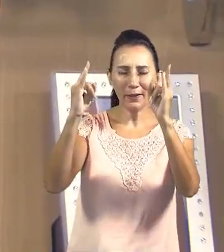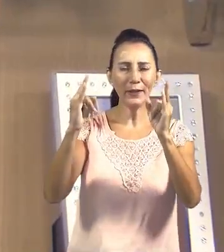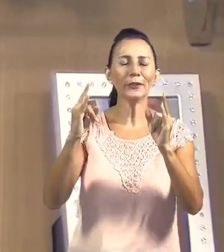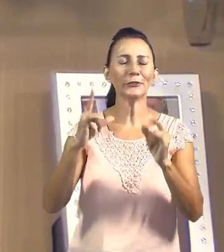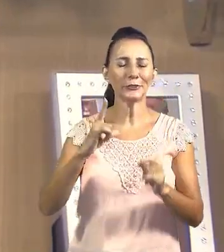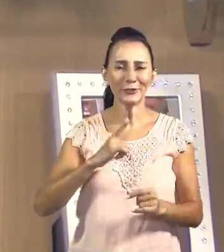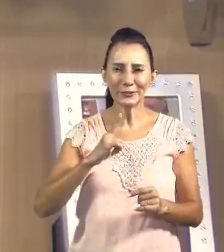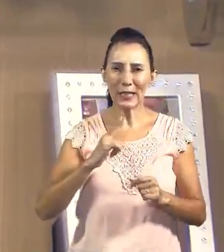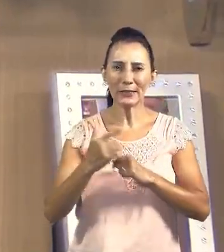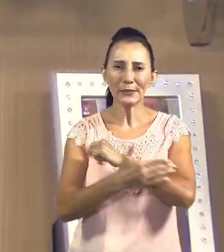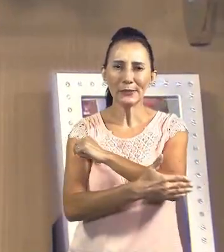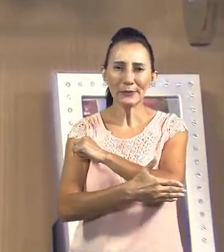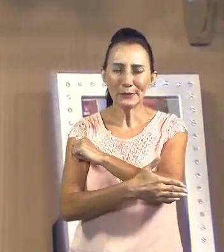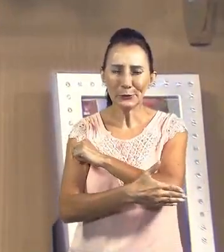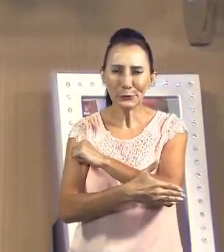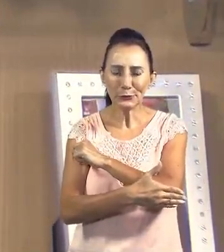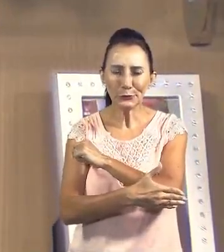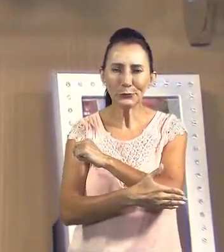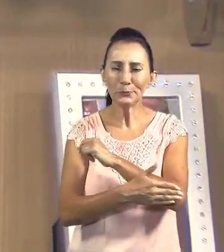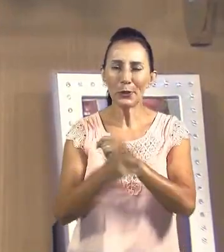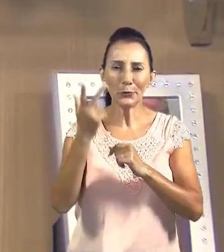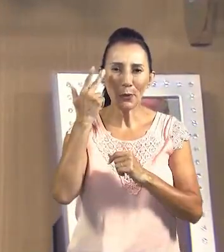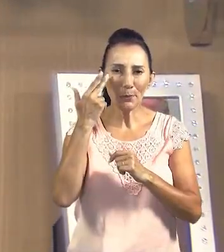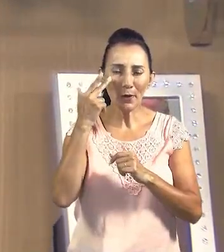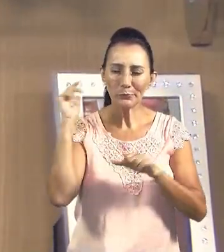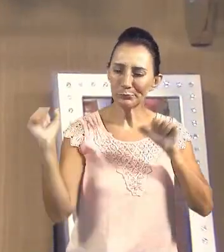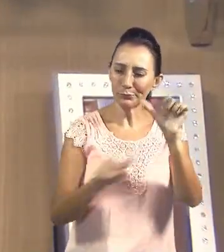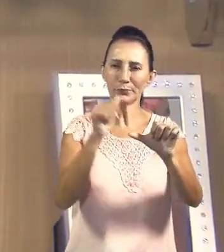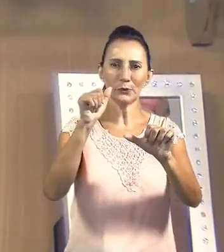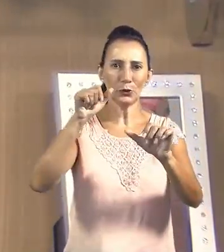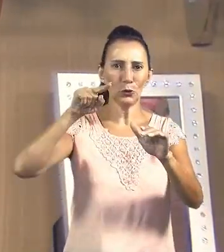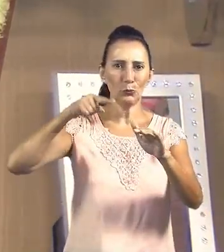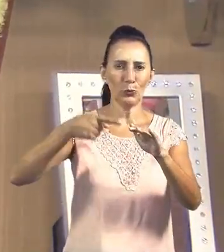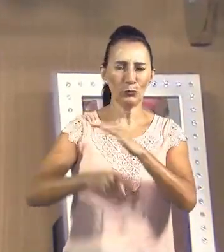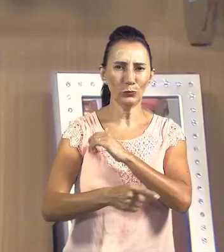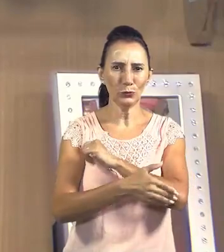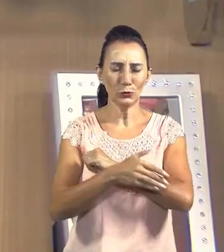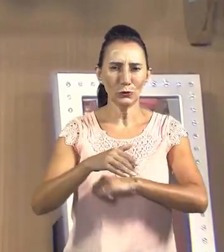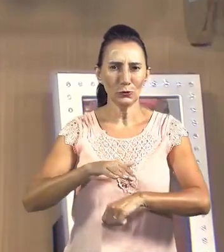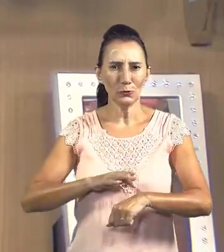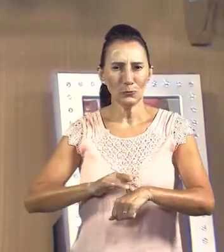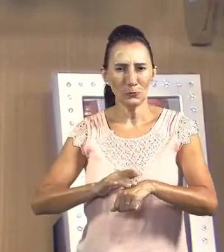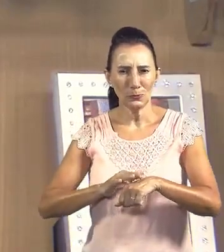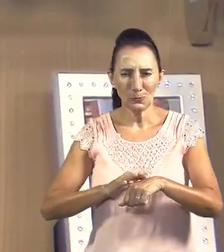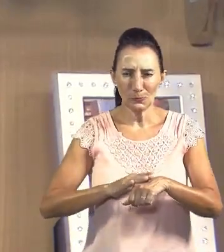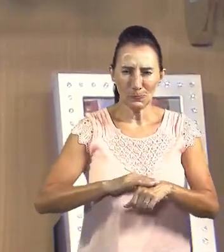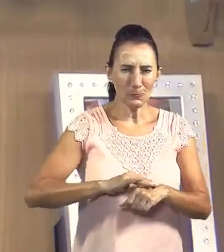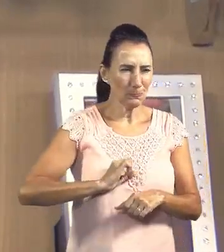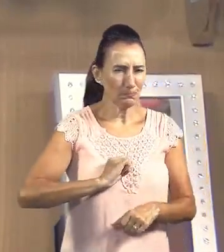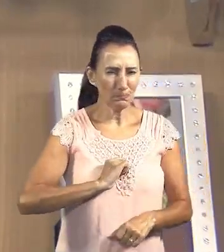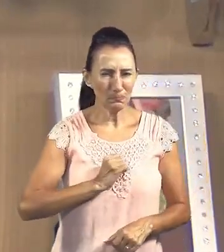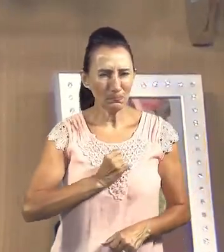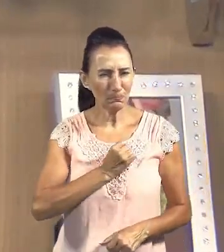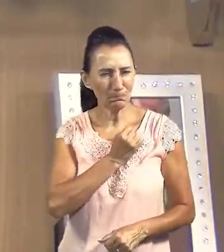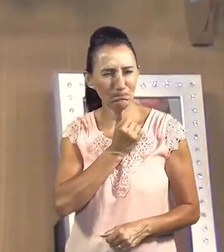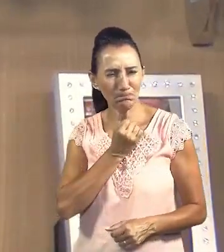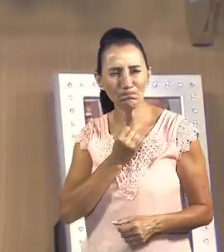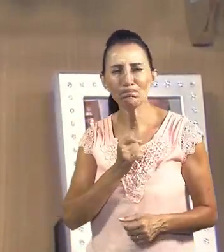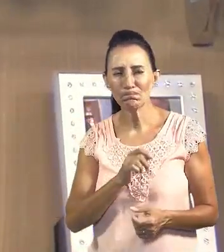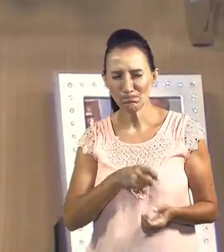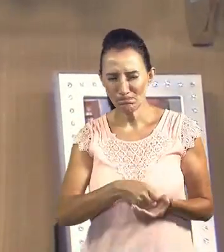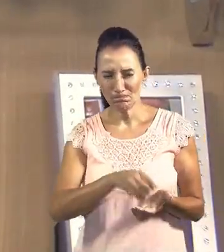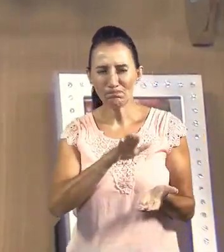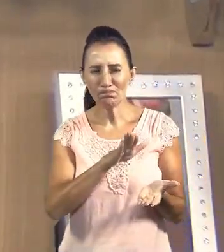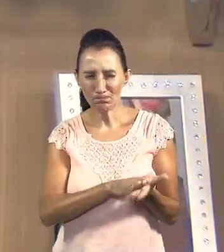o ciúme passa do natural para o ciúme doentio. E a pessoa passa a ter um ódio